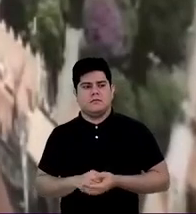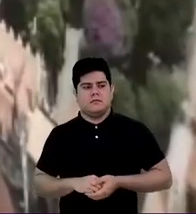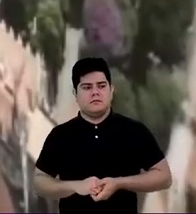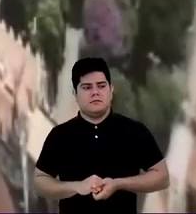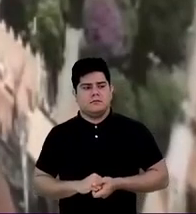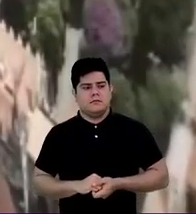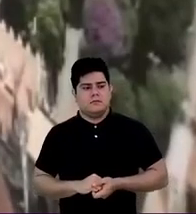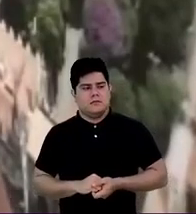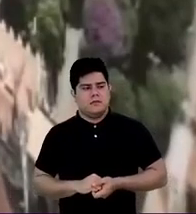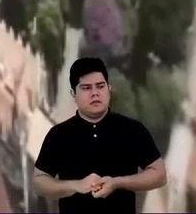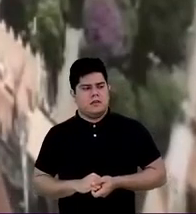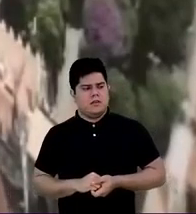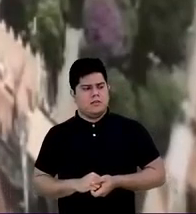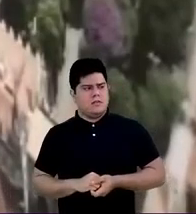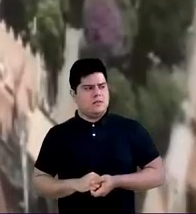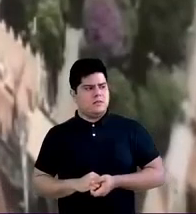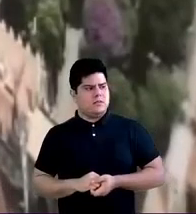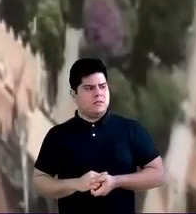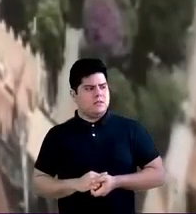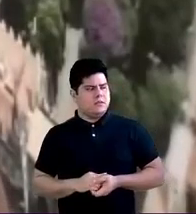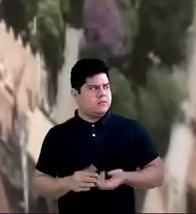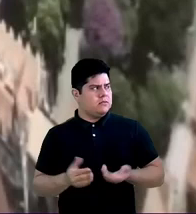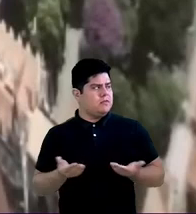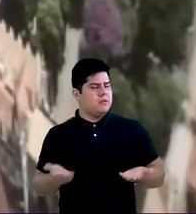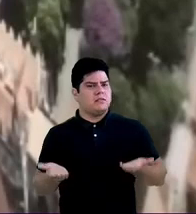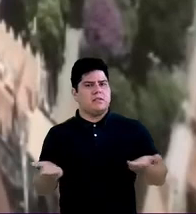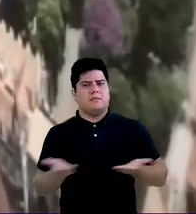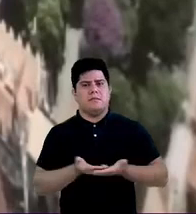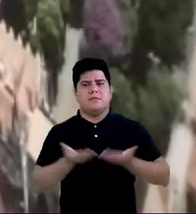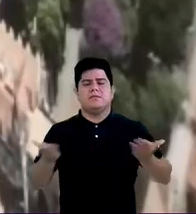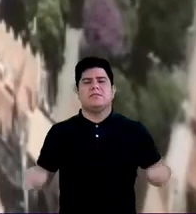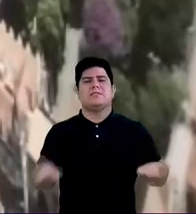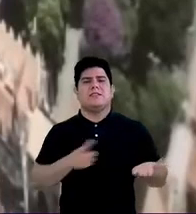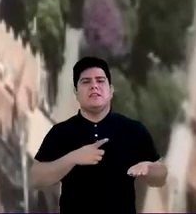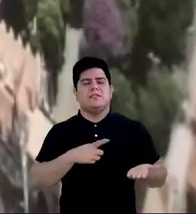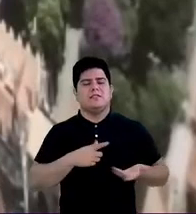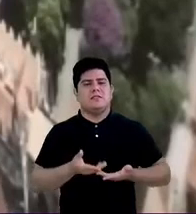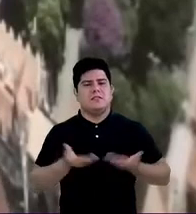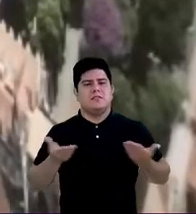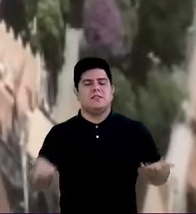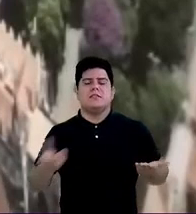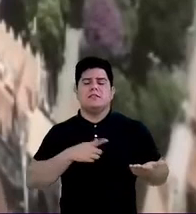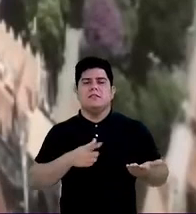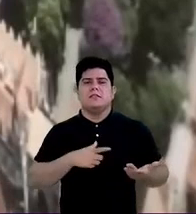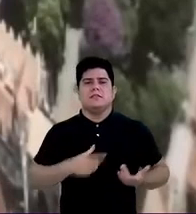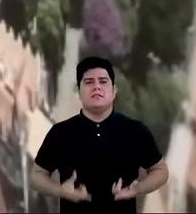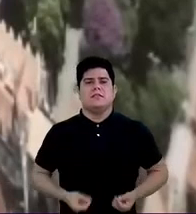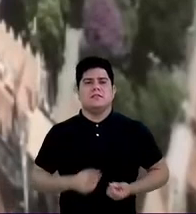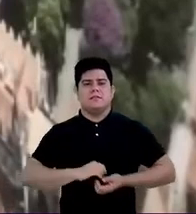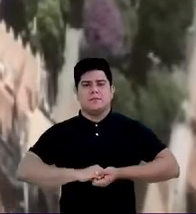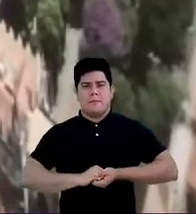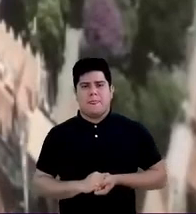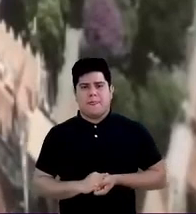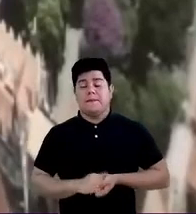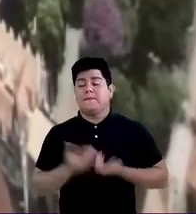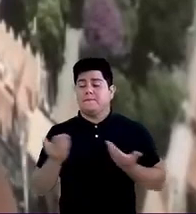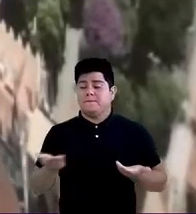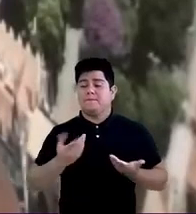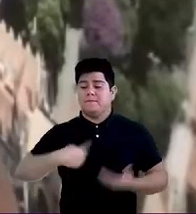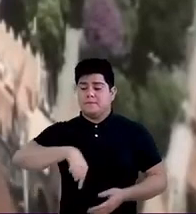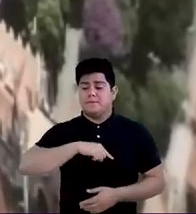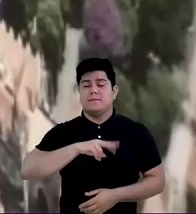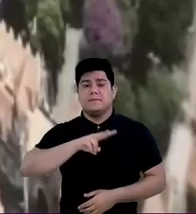Albert Einstein, em São Paulo, e também do Américas Oncologia. O Dr. Nelson vai abordar